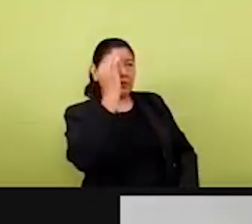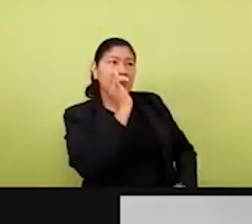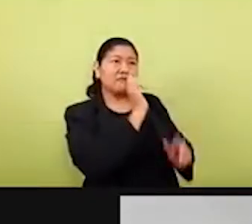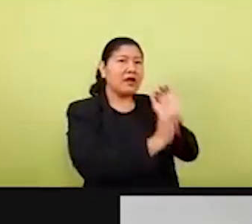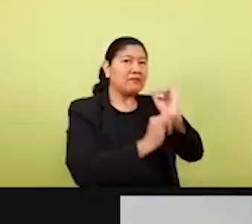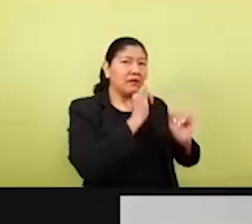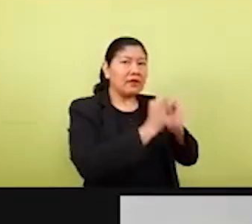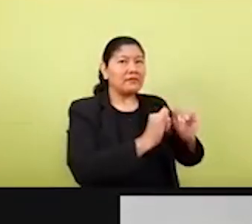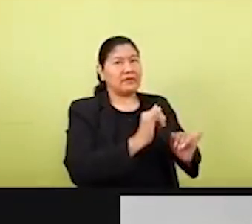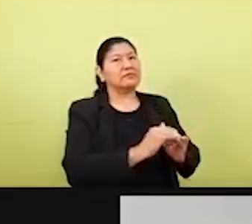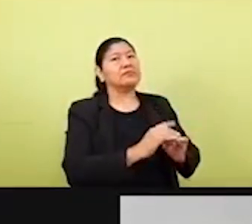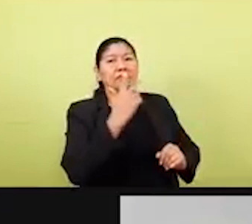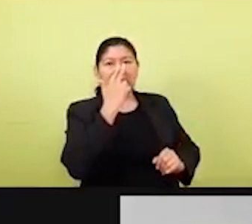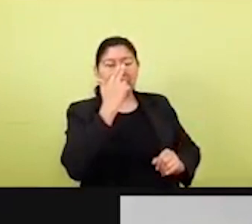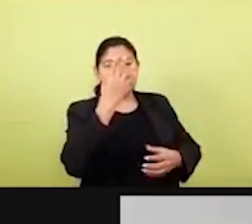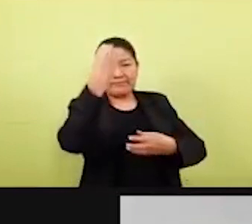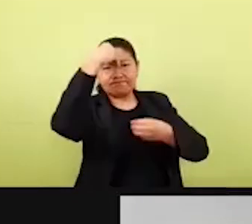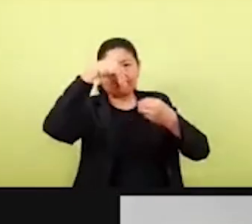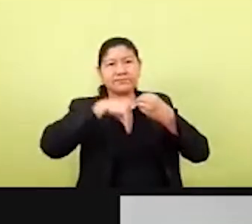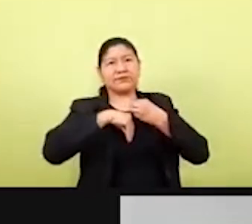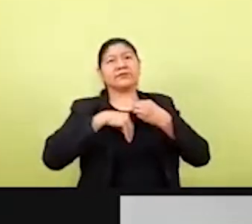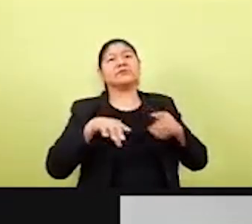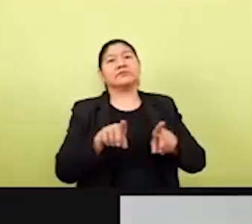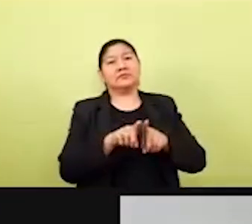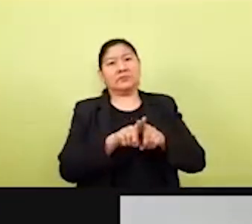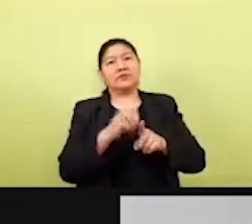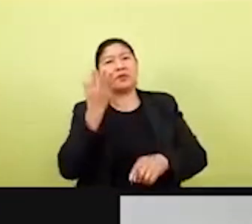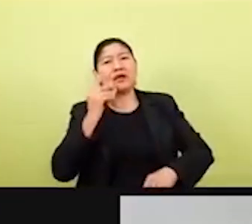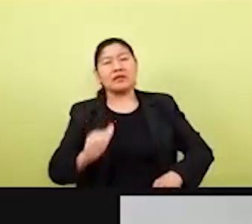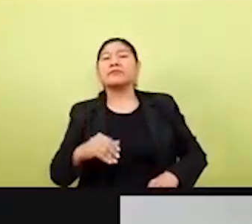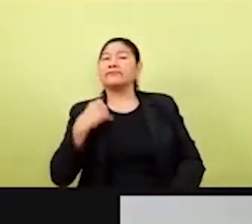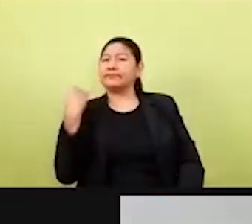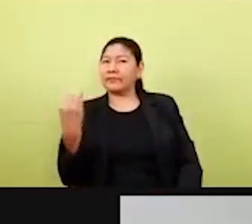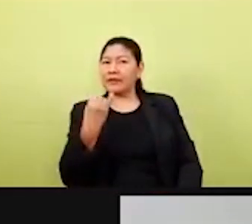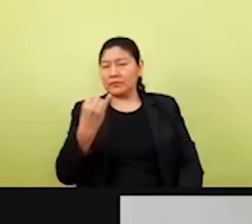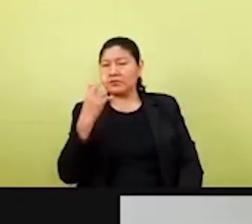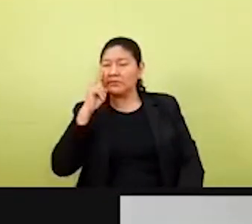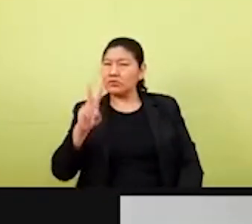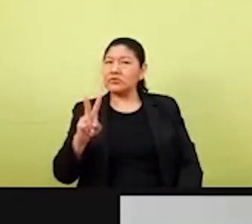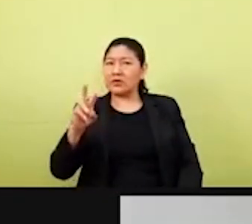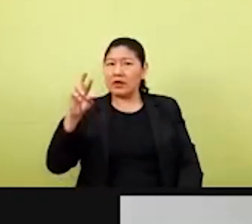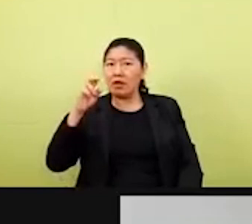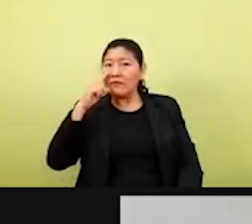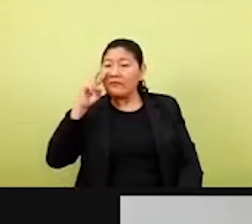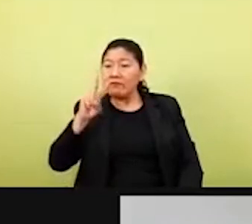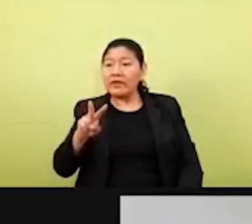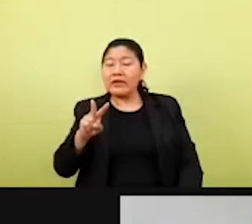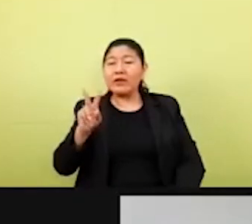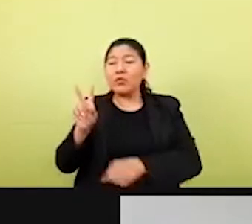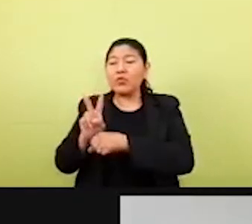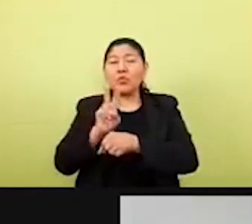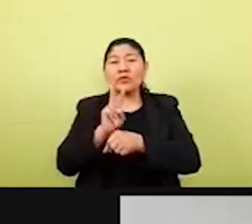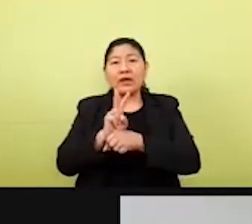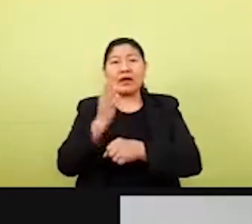sua fala, né? Então, acho que isso é muito importante a gente observar. E outros sinais, né, psicológicos, manifestação de agressividade também,